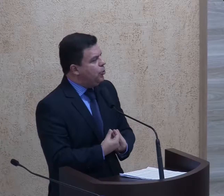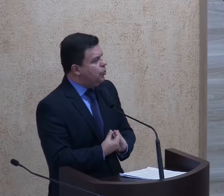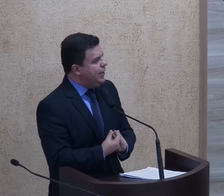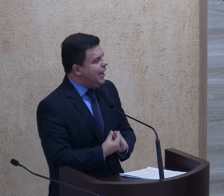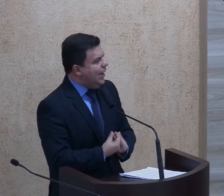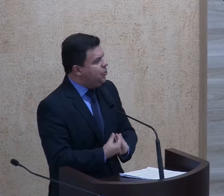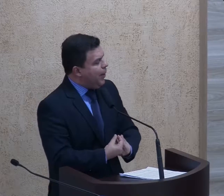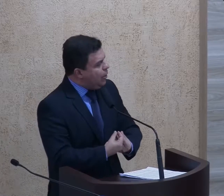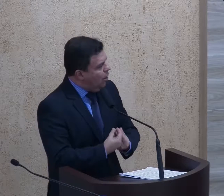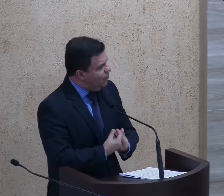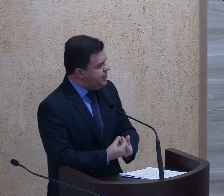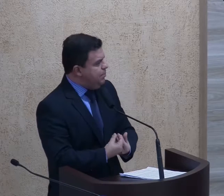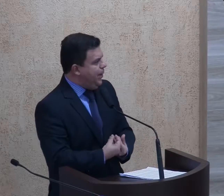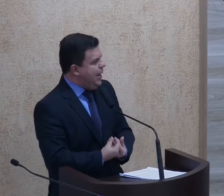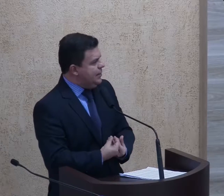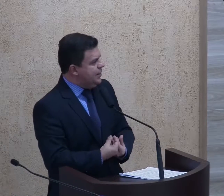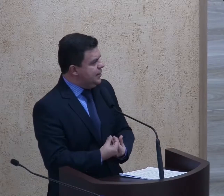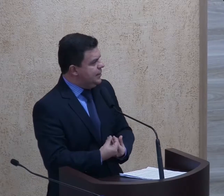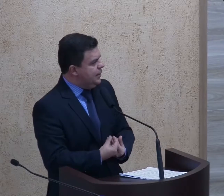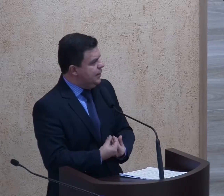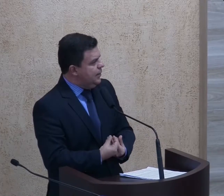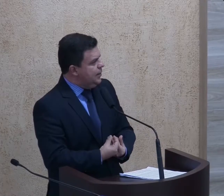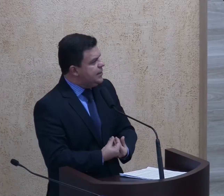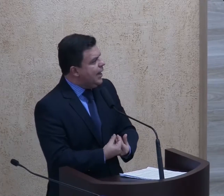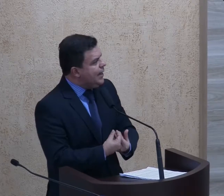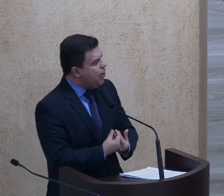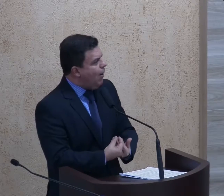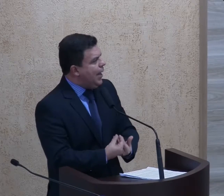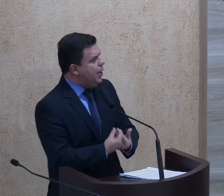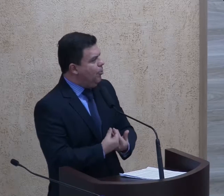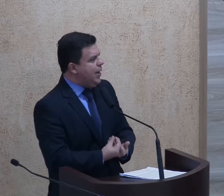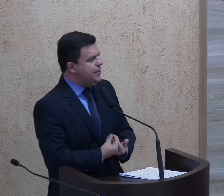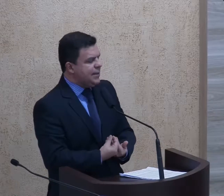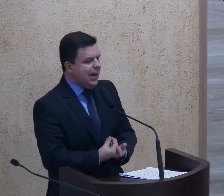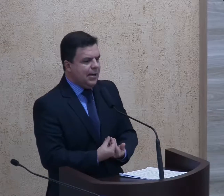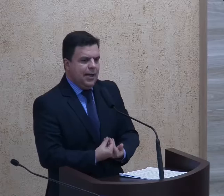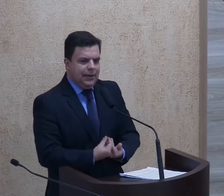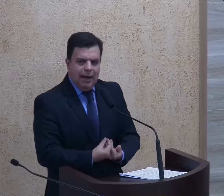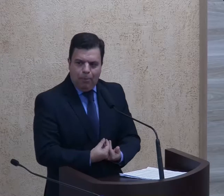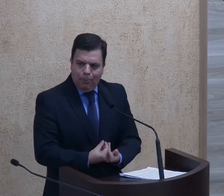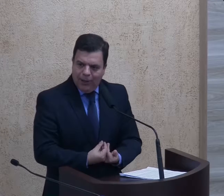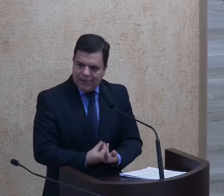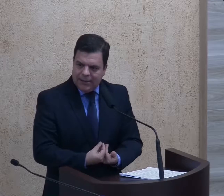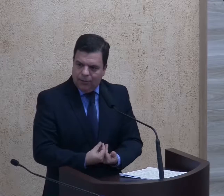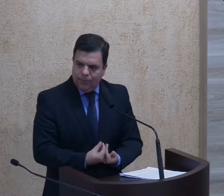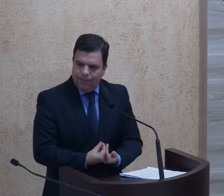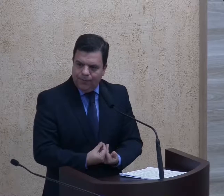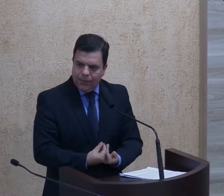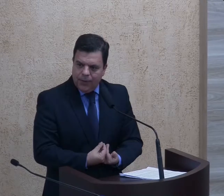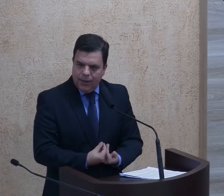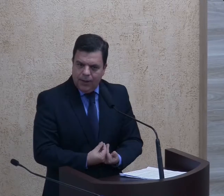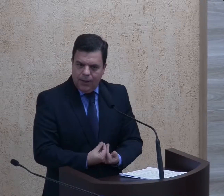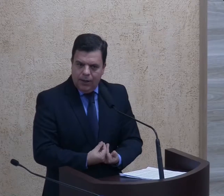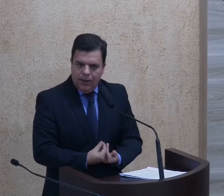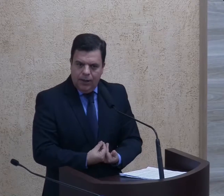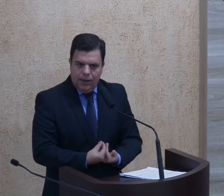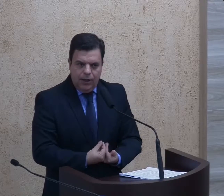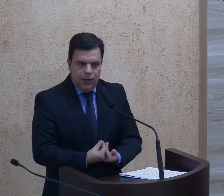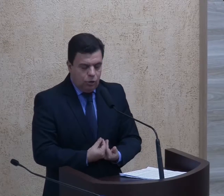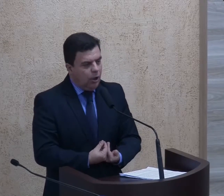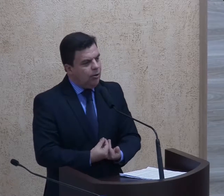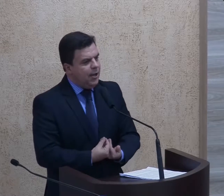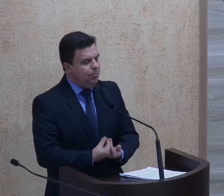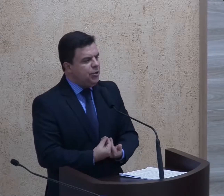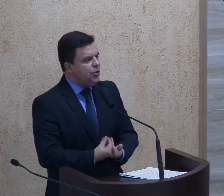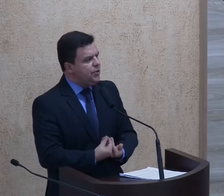a oportunidade para novas empresas se adequarem ao bem-estar da população.